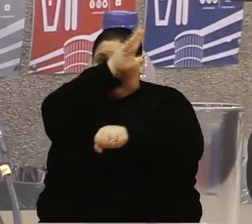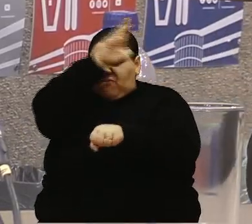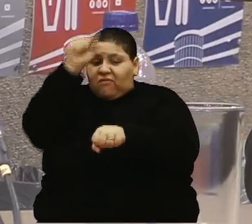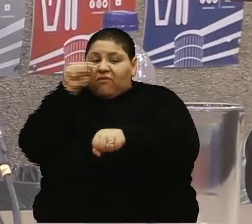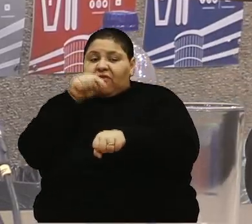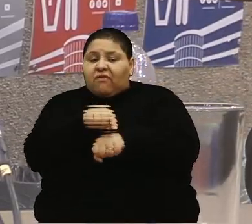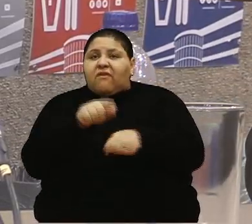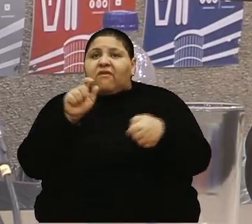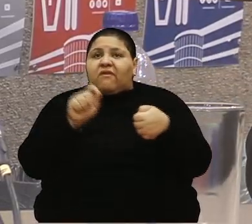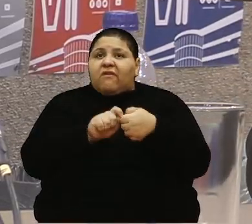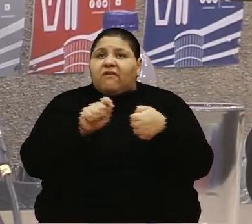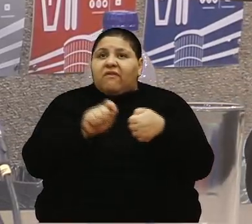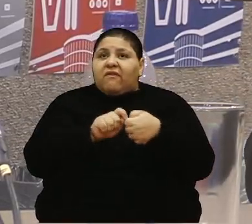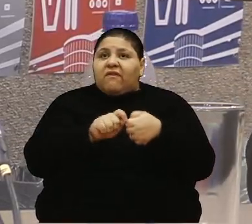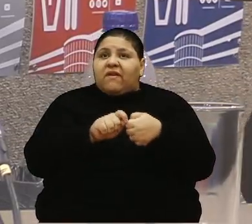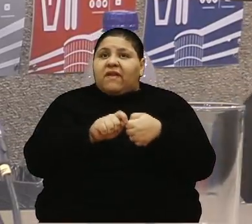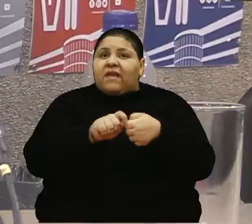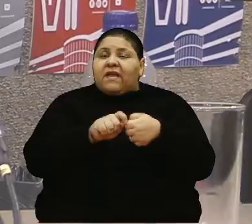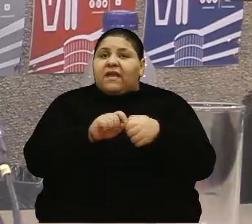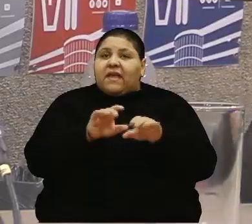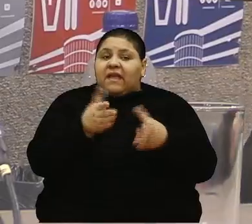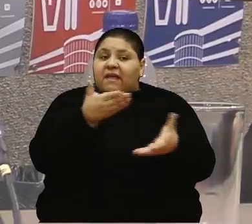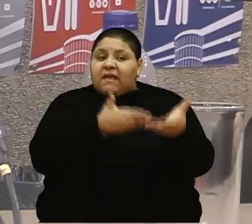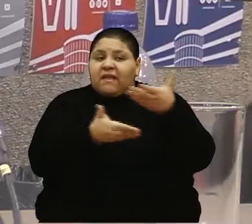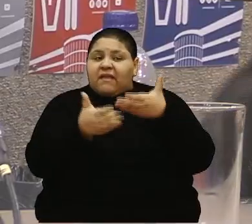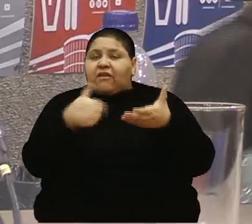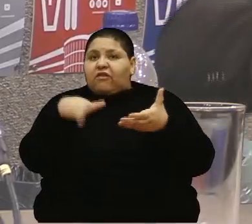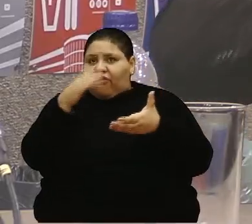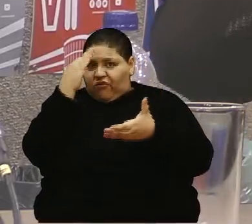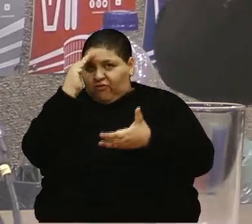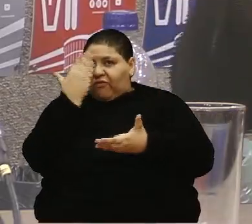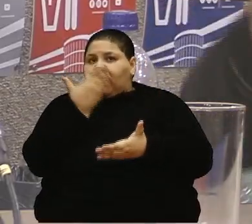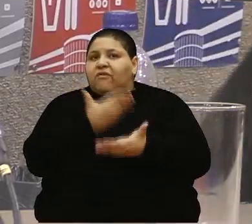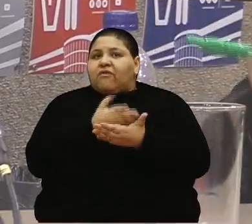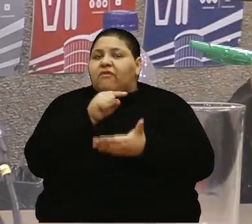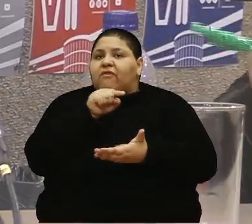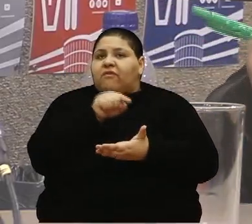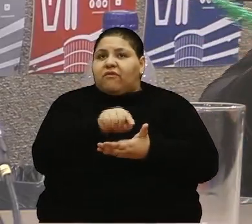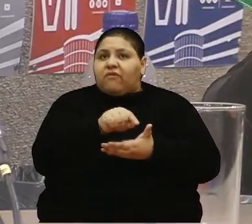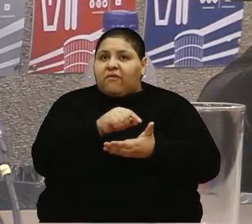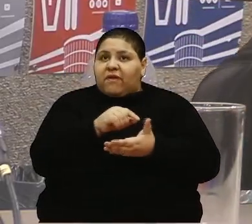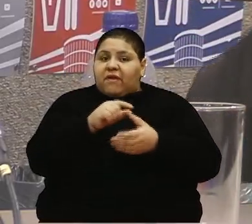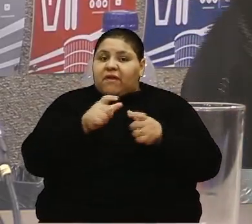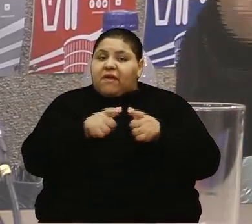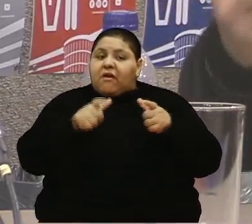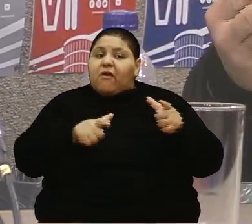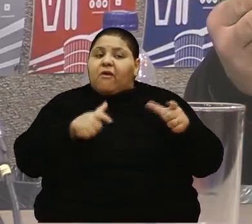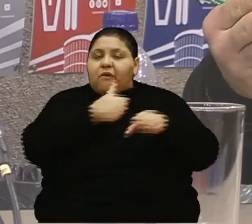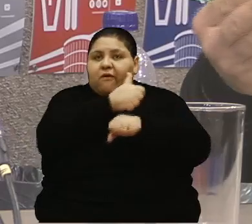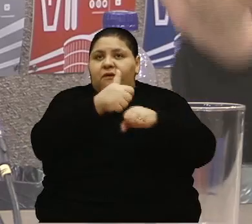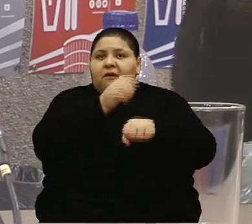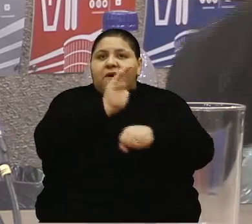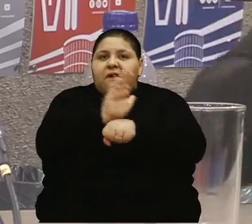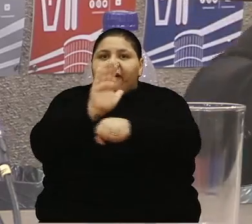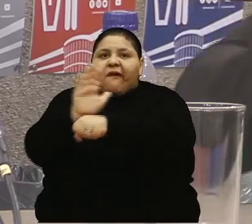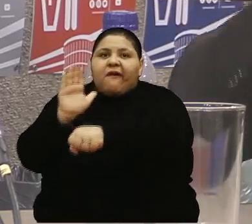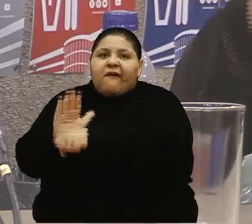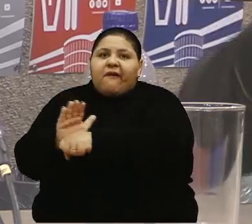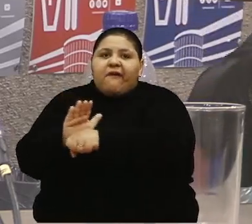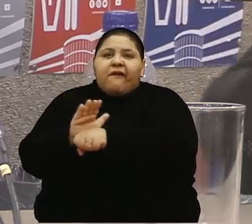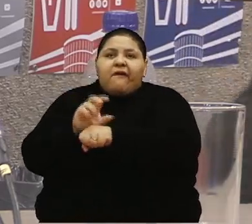lá fazer aquela preventiva. E nós temos a certeza de que esse aumento do efetivo iria ajudar muito mais